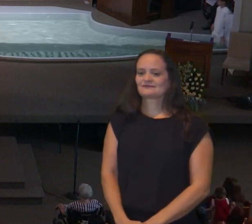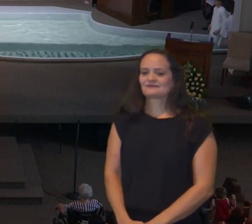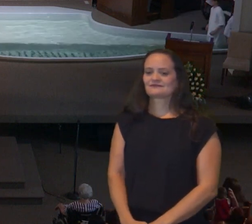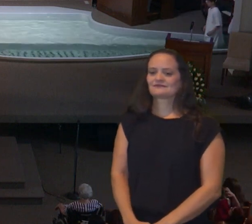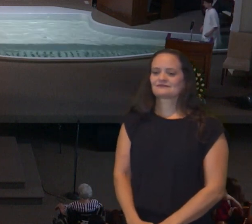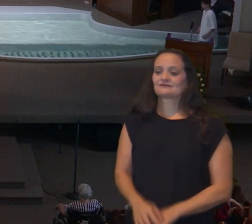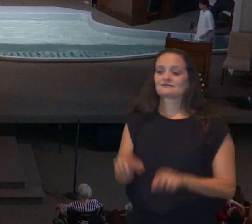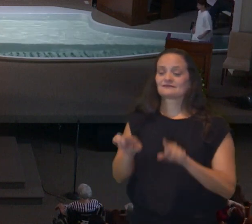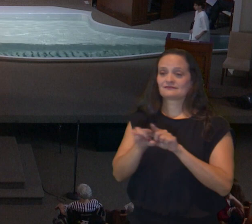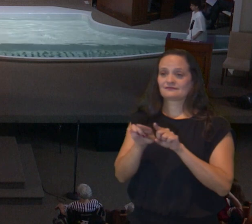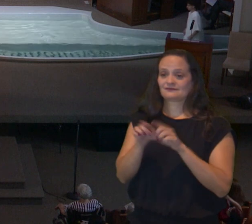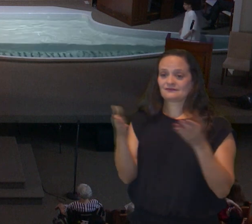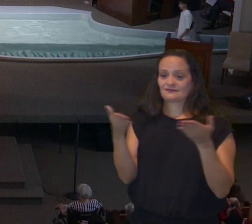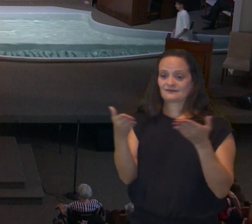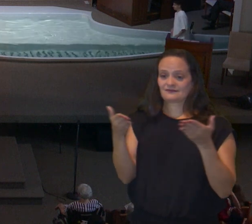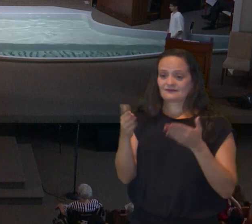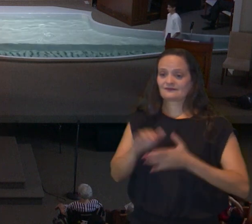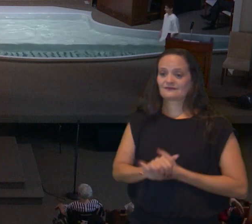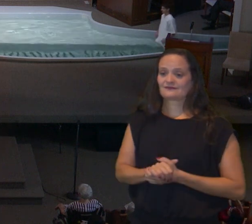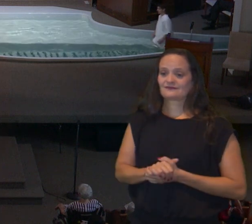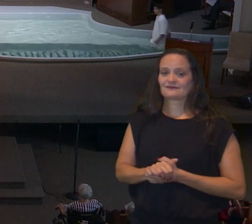Estou recebendo Pedro.